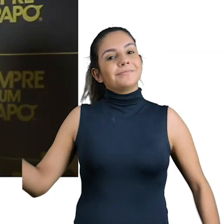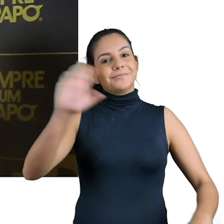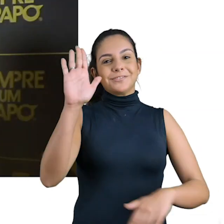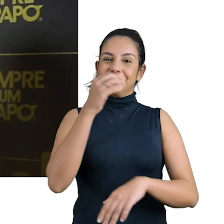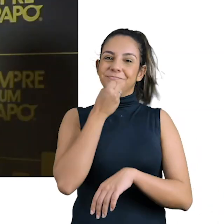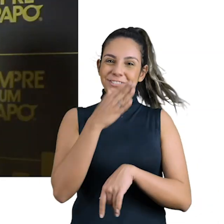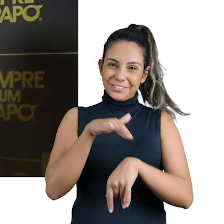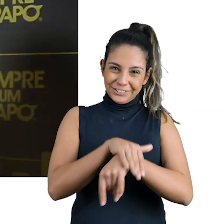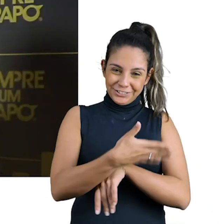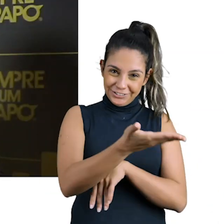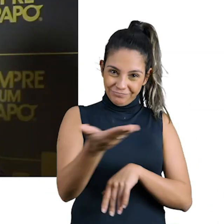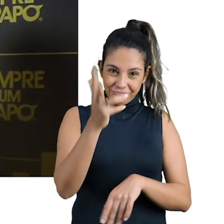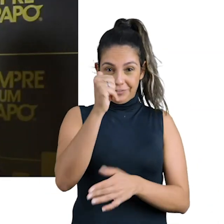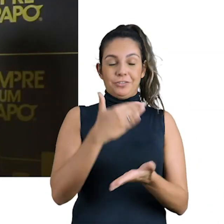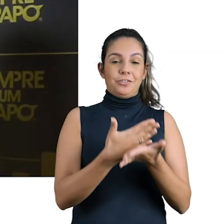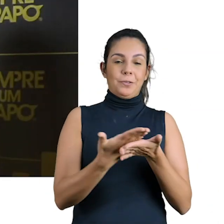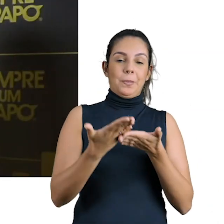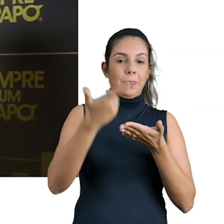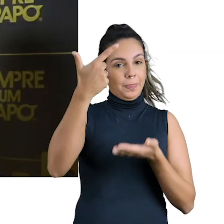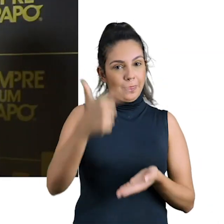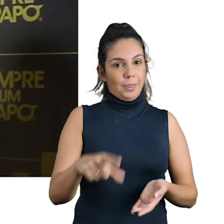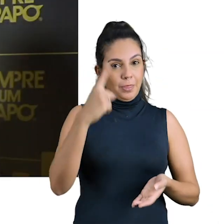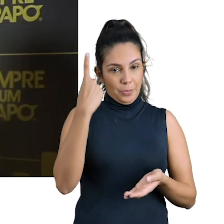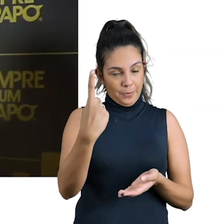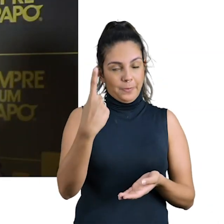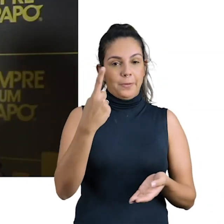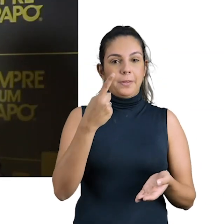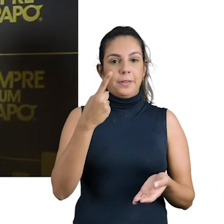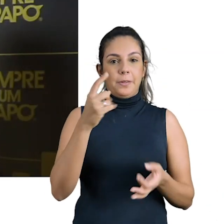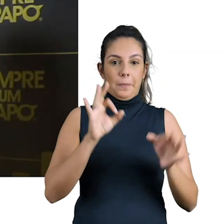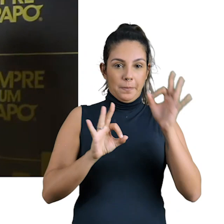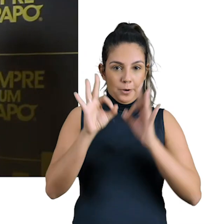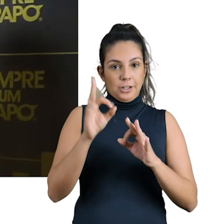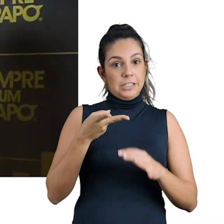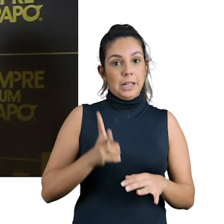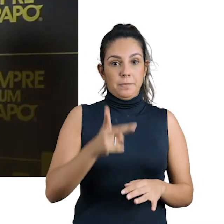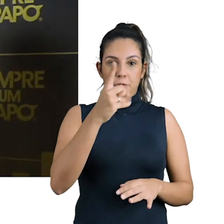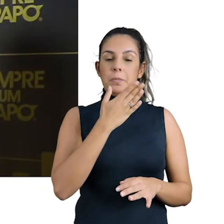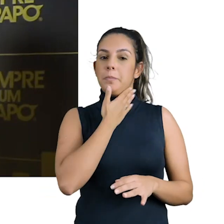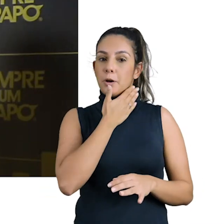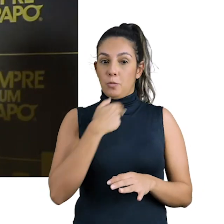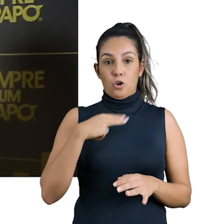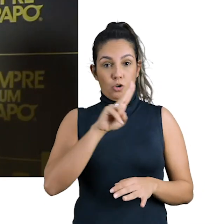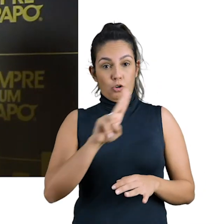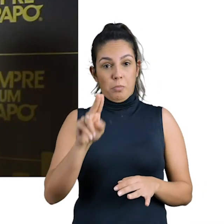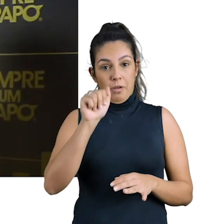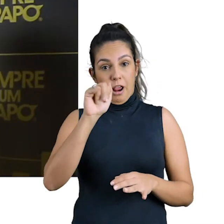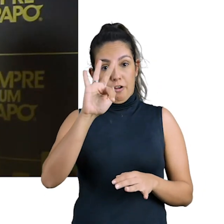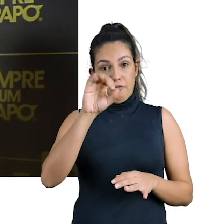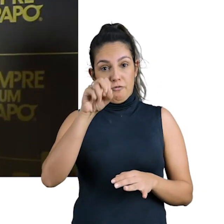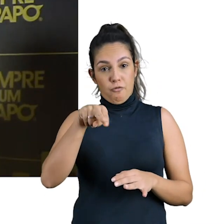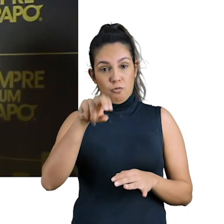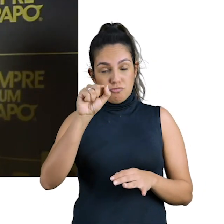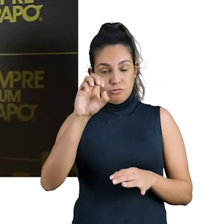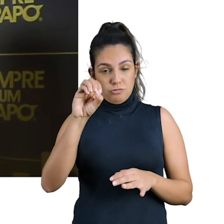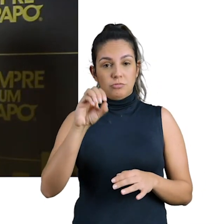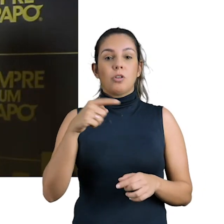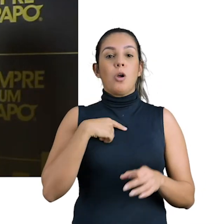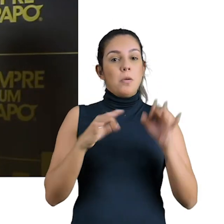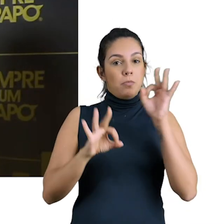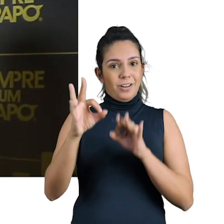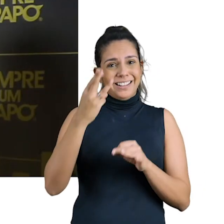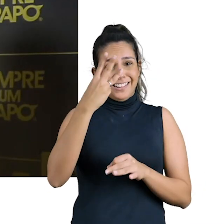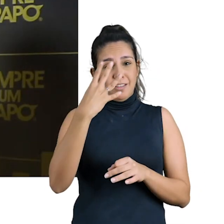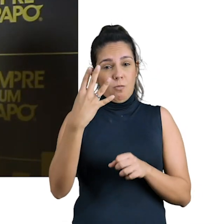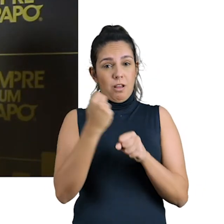Boa noite, gente. Vamos dar início a mais uma edição do Projeto Sempre um Papo. Meu nome é Afonso Borges, eu faço o